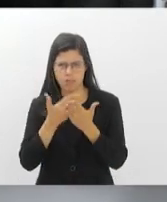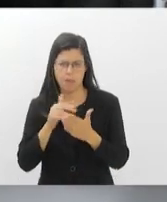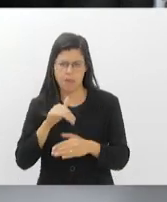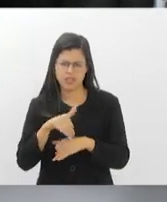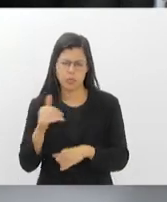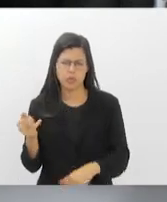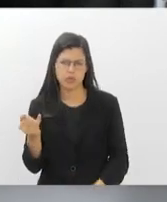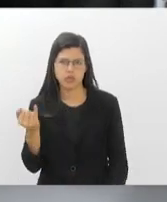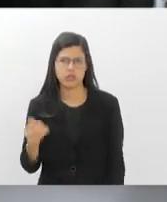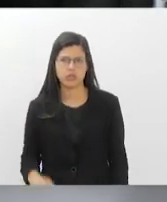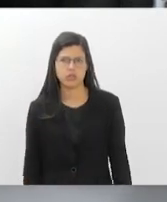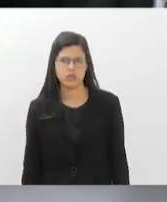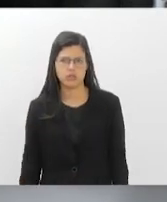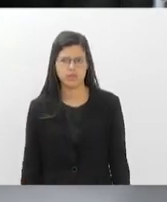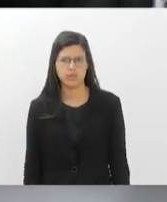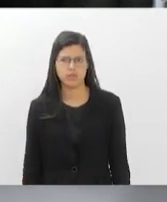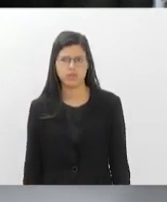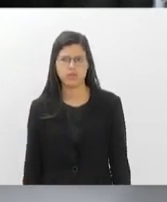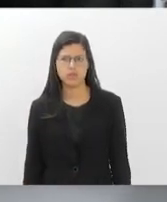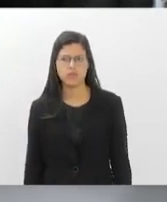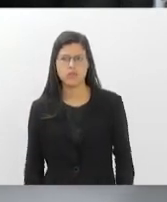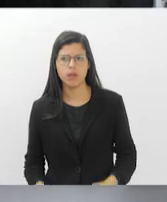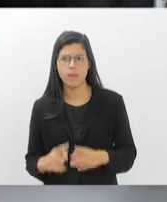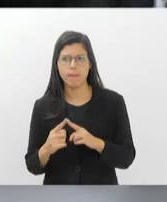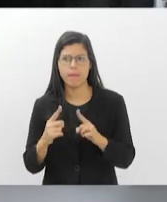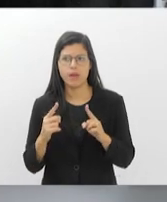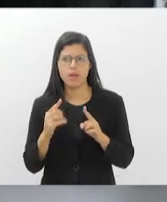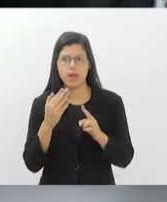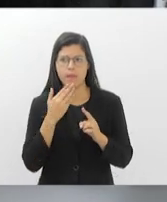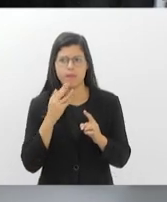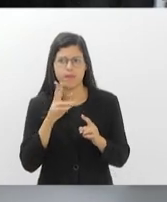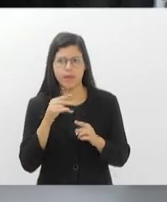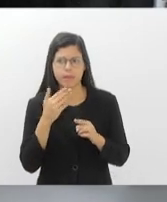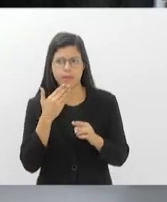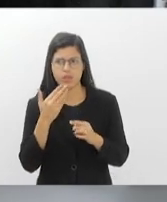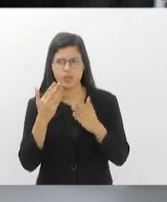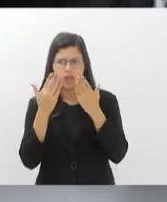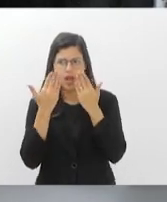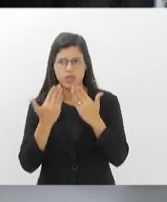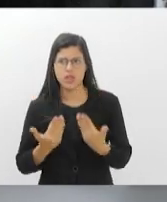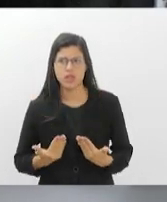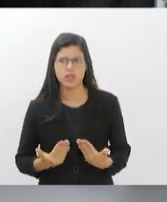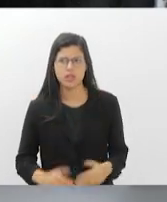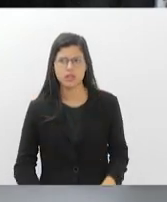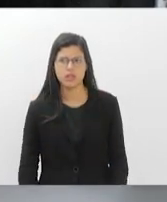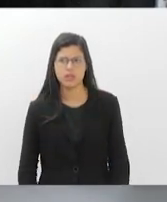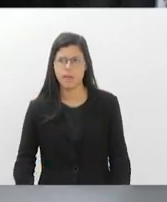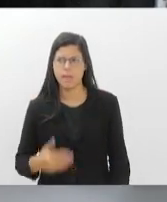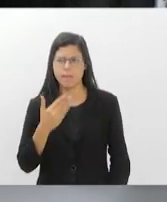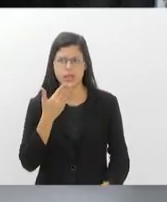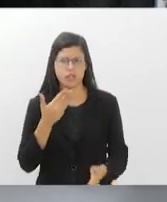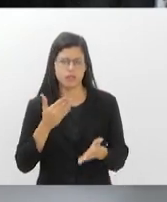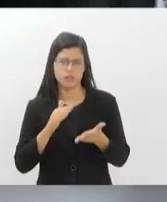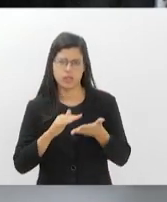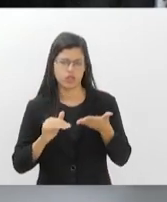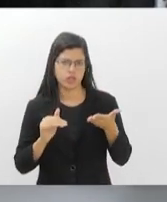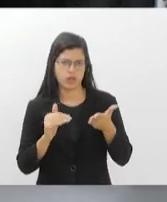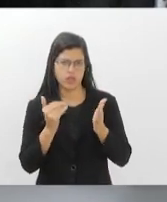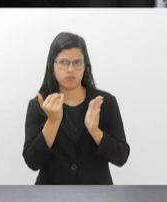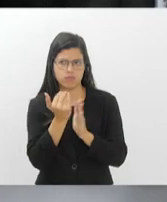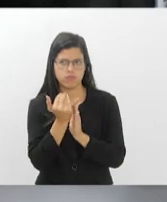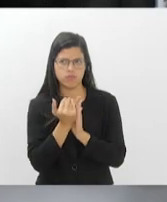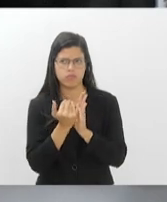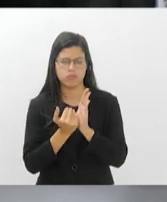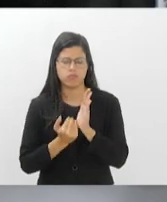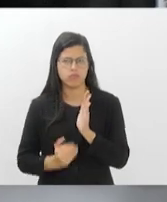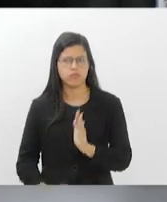Vossa Excelência vai pedir vista do projeto? Eu sou relator, pedi a retirada de pauta com retirada compromisso de pauta retornar.